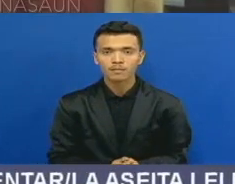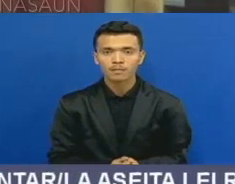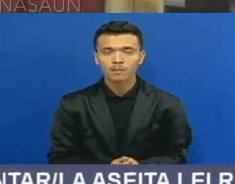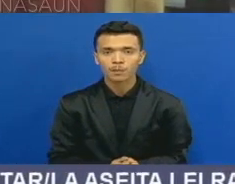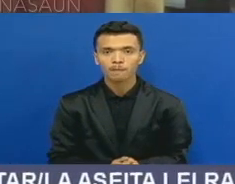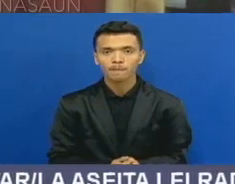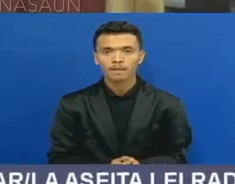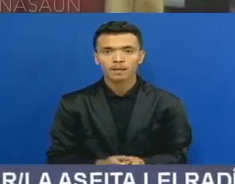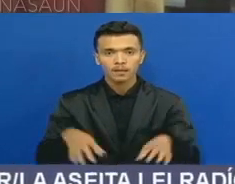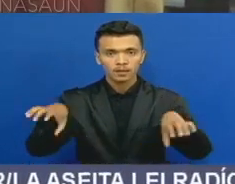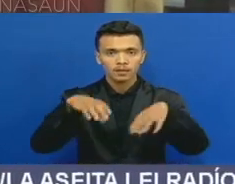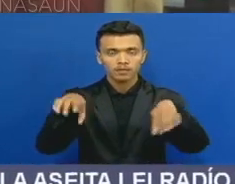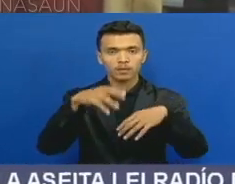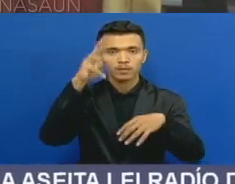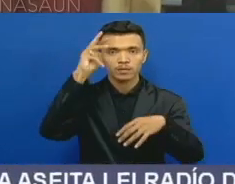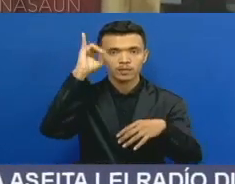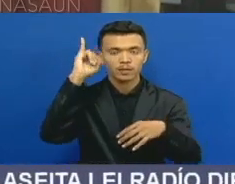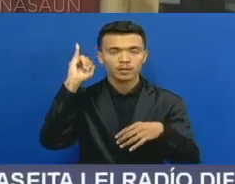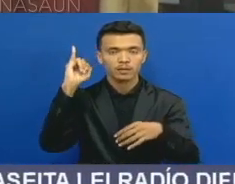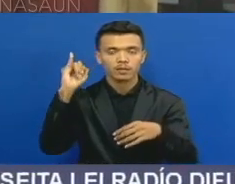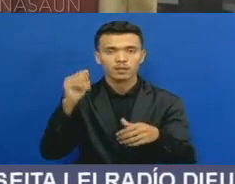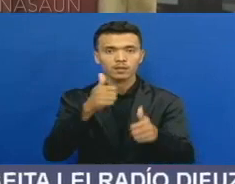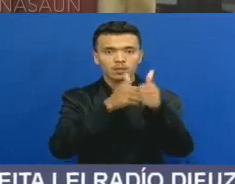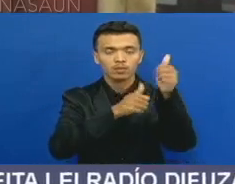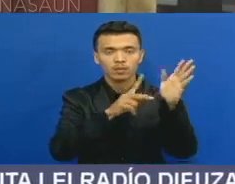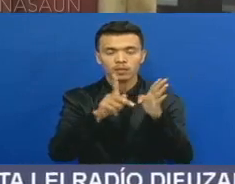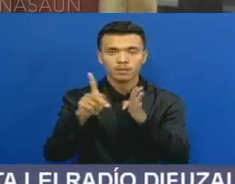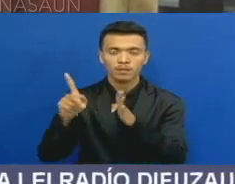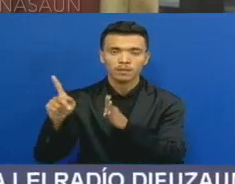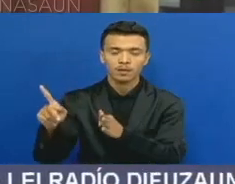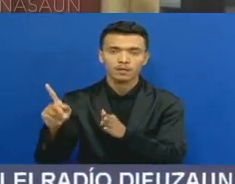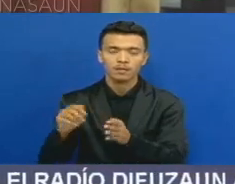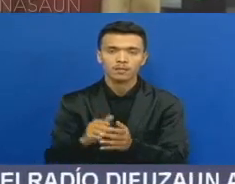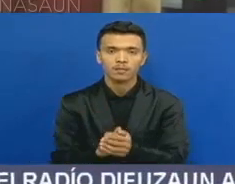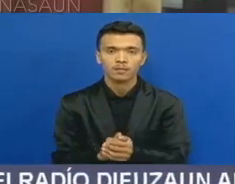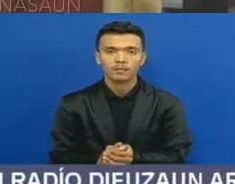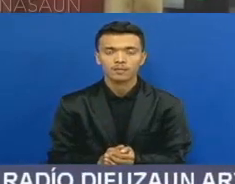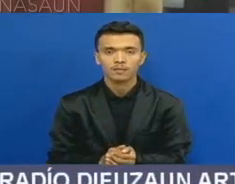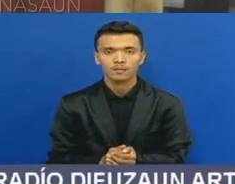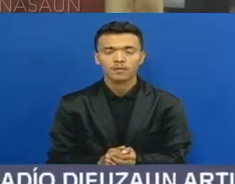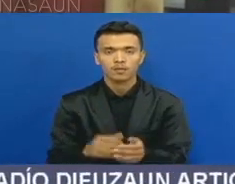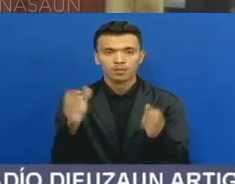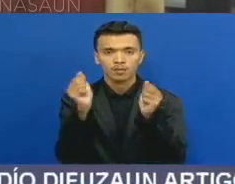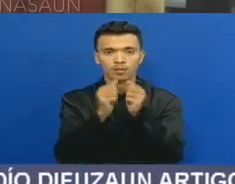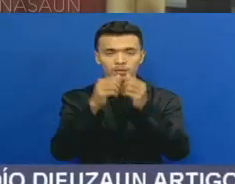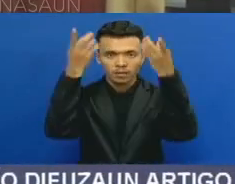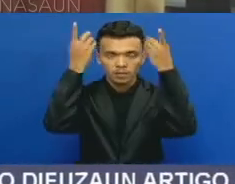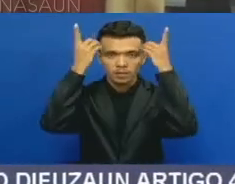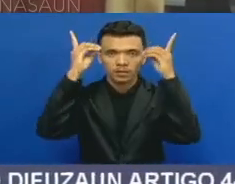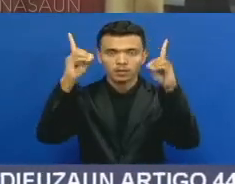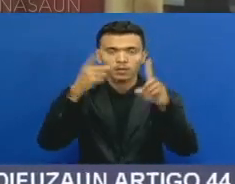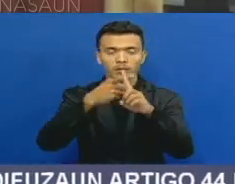parte servis imigrasaun ho bazeba plano no mos ia despas orientasaun